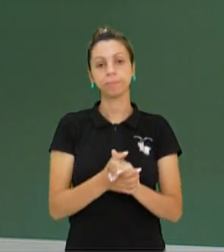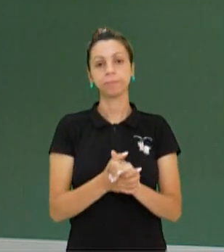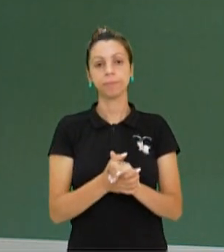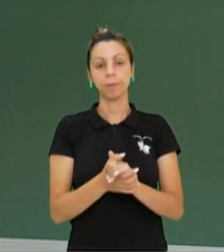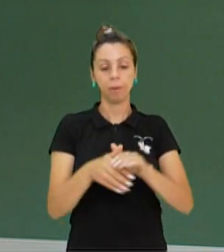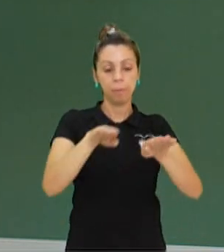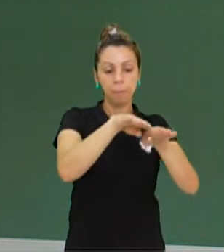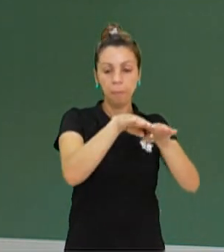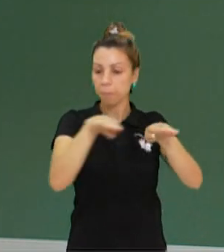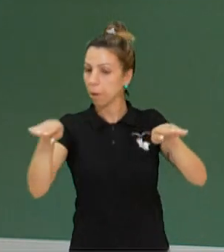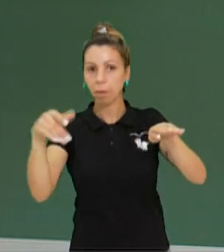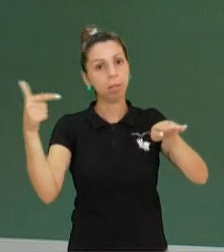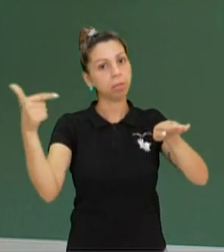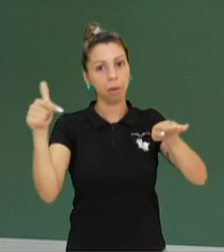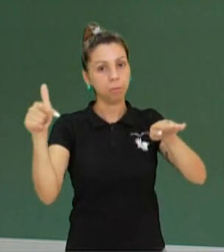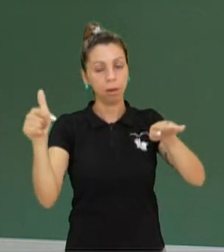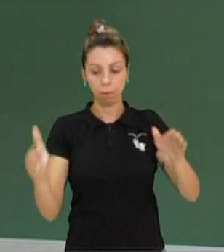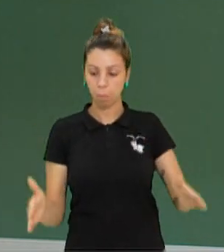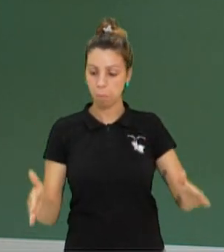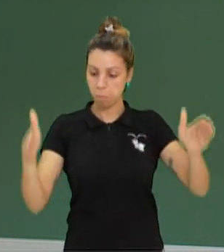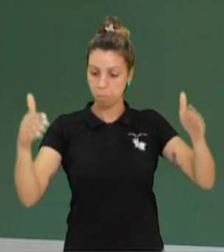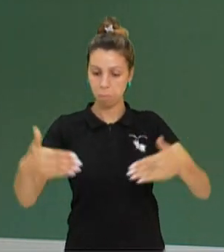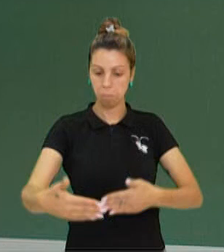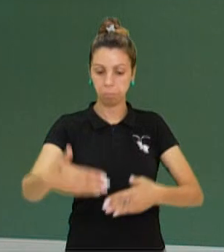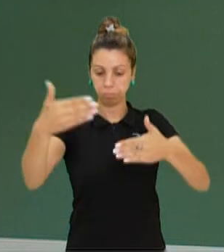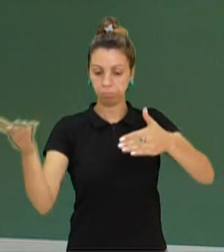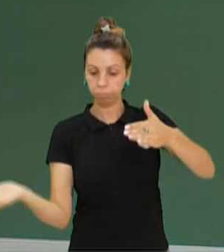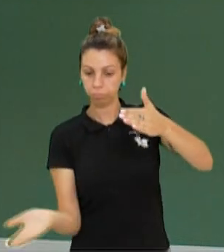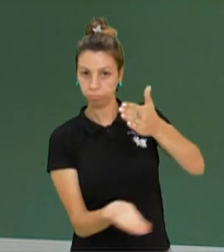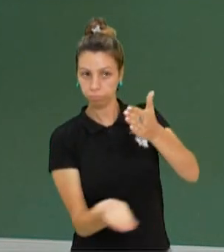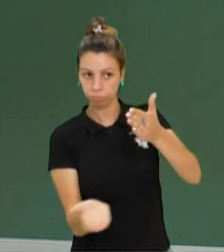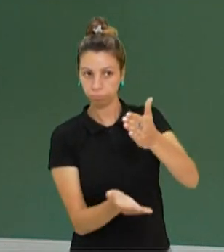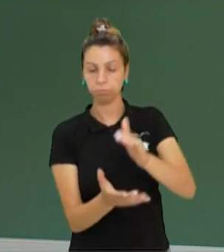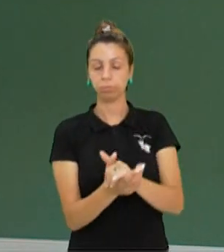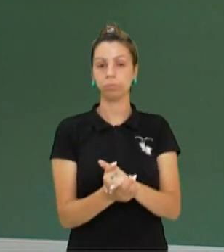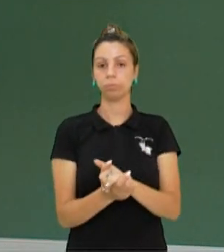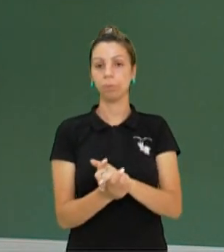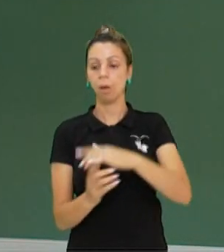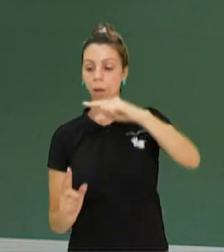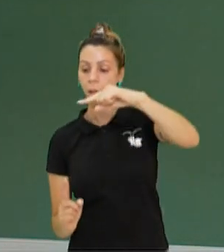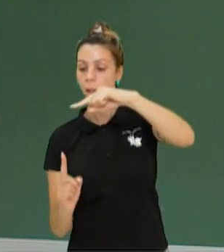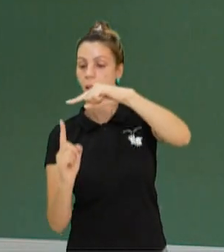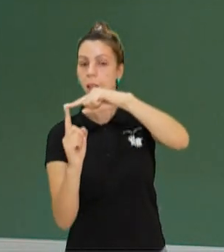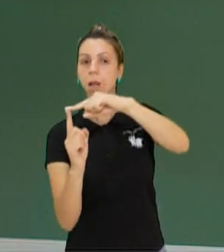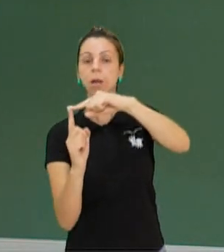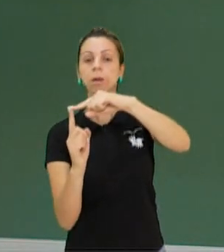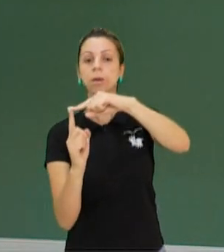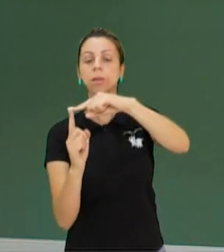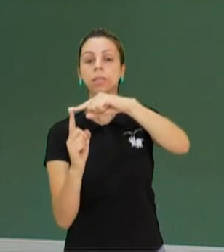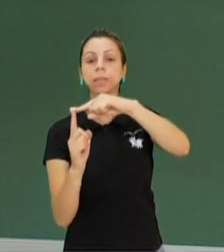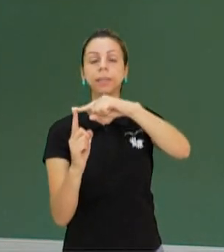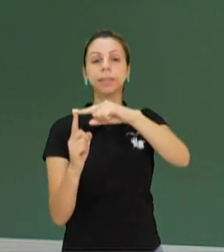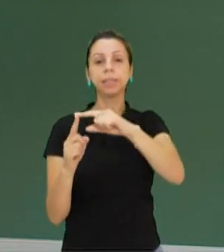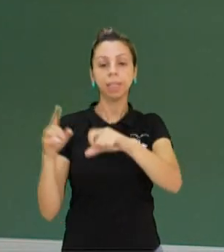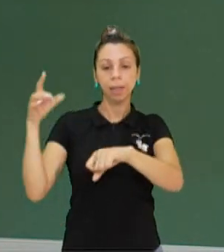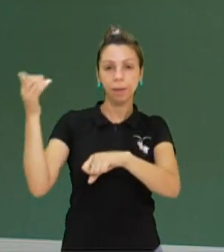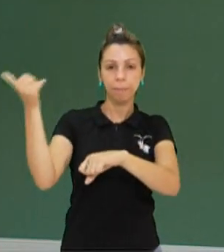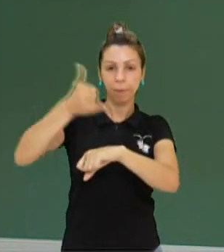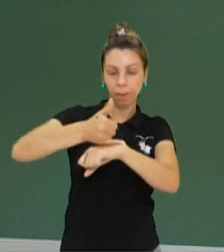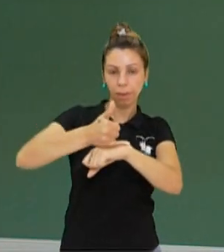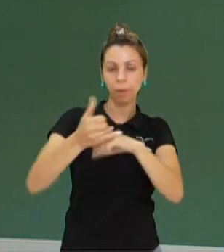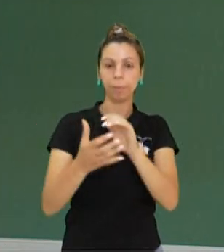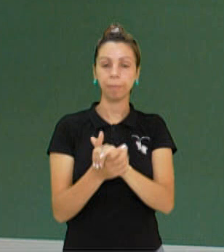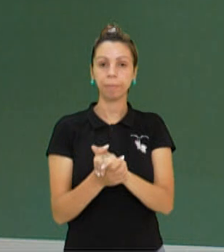possui a tampa ali. As placas foram ligadas com peças de metal e a água colocada ocupou